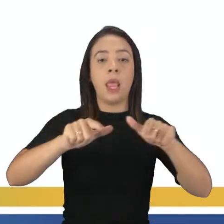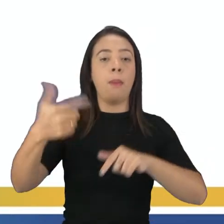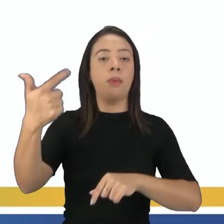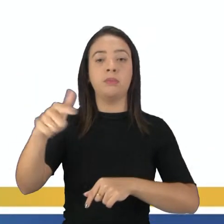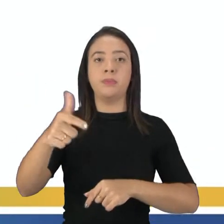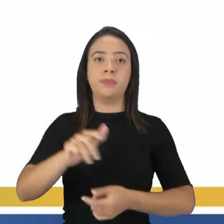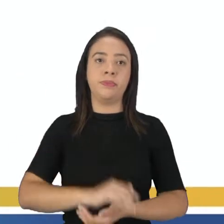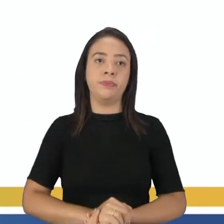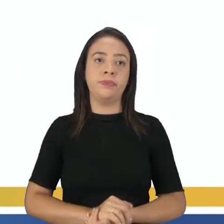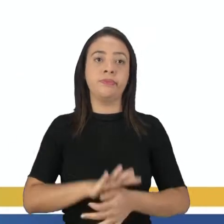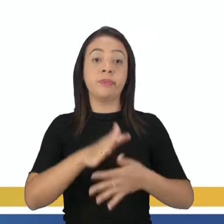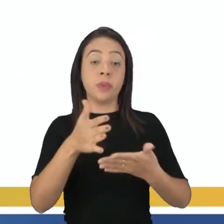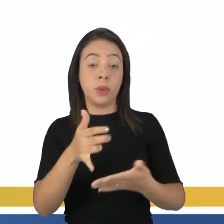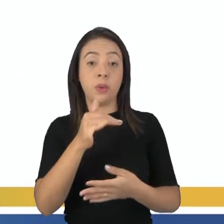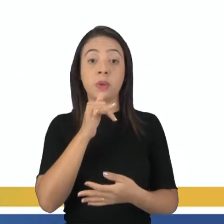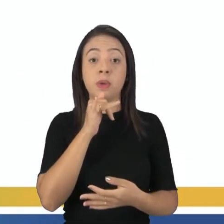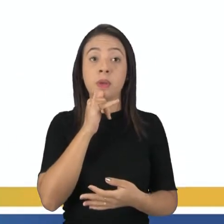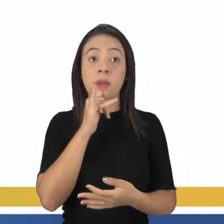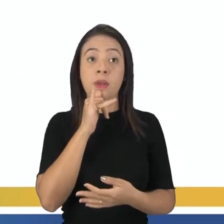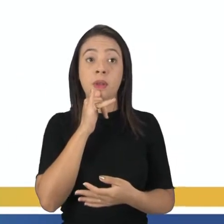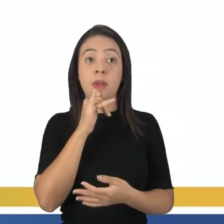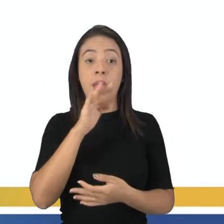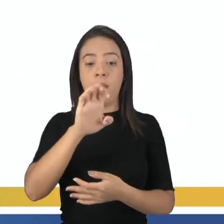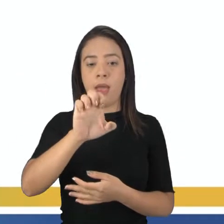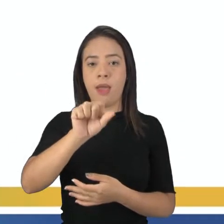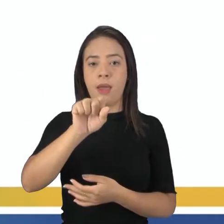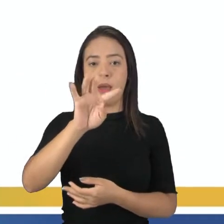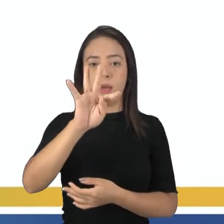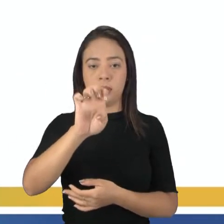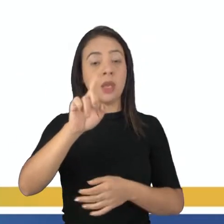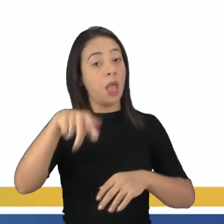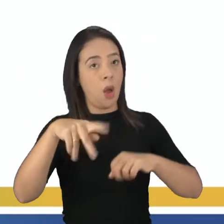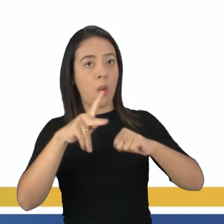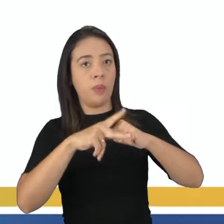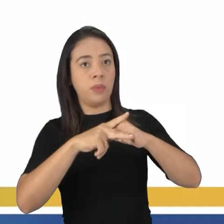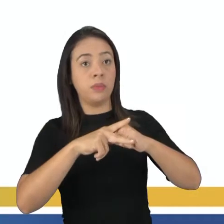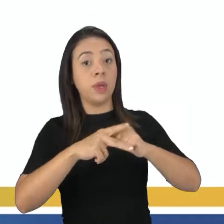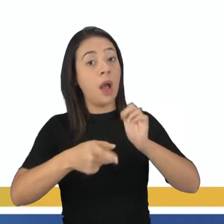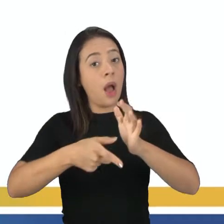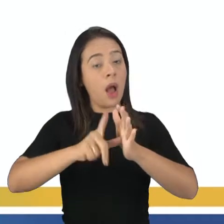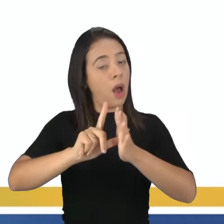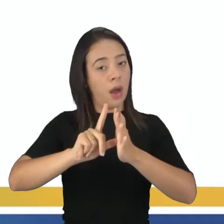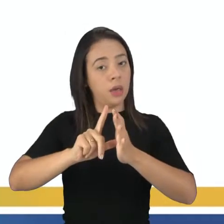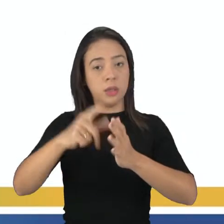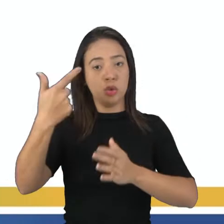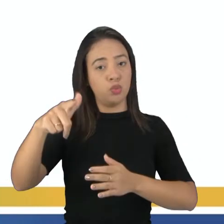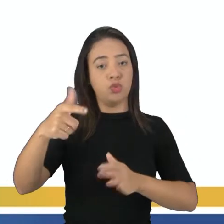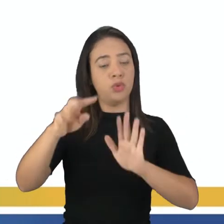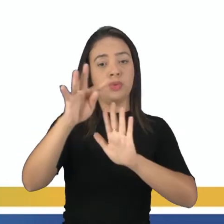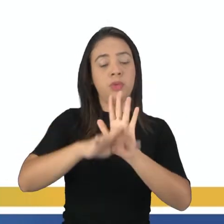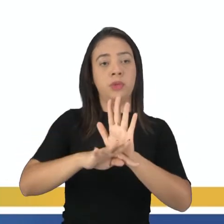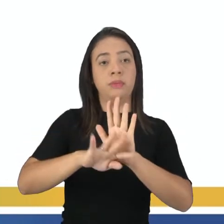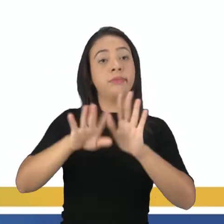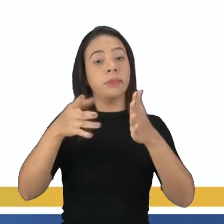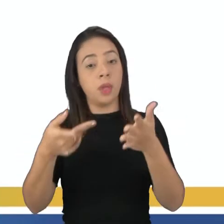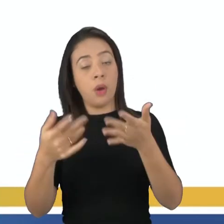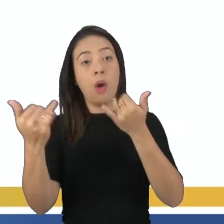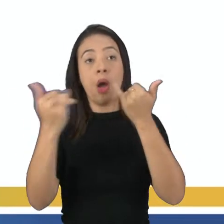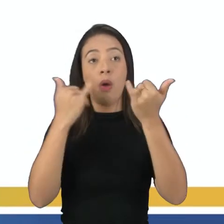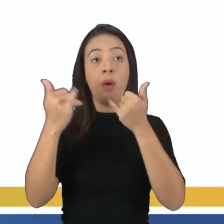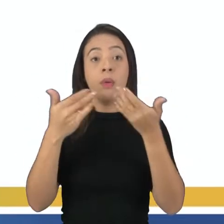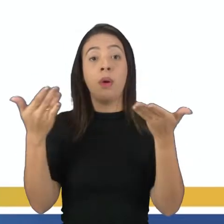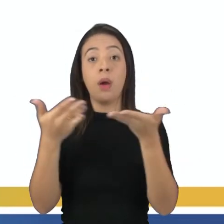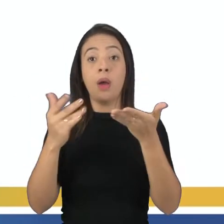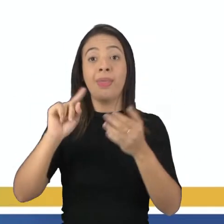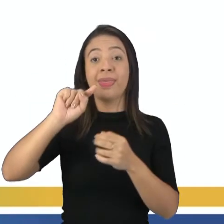exemplo, a informação que inicia com o pronome demonstrativo este não foi mencionada antes do texto. Essa informação é